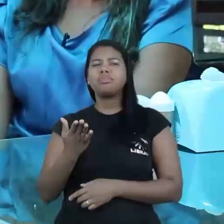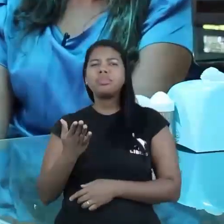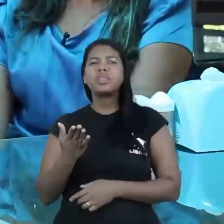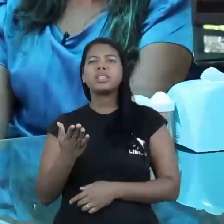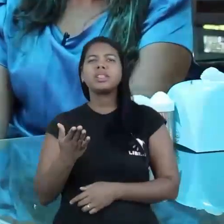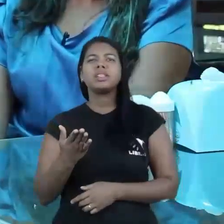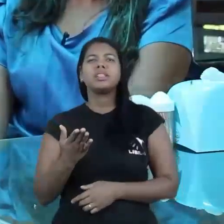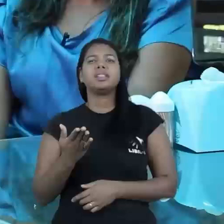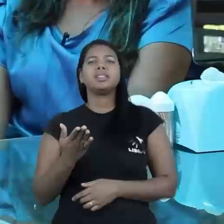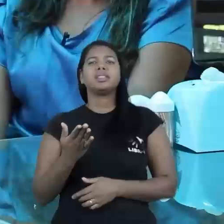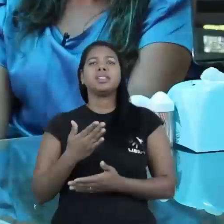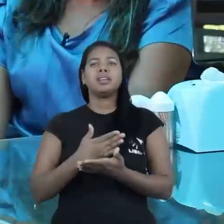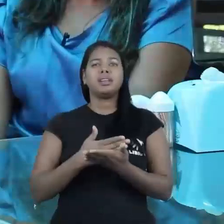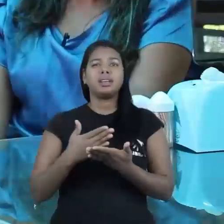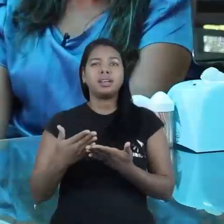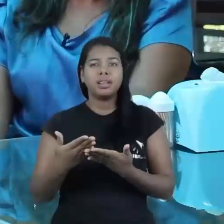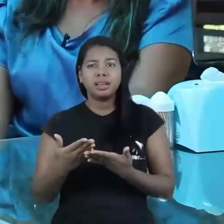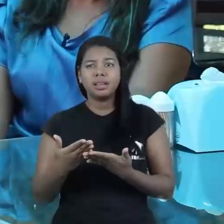estava se estabilizando.